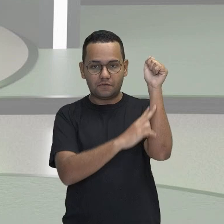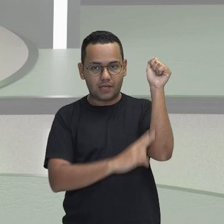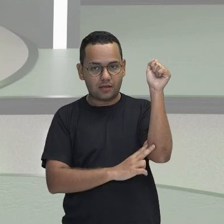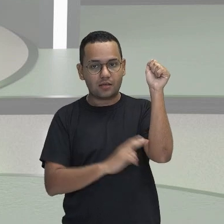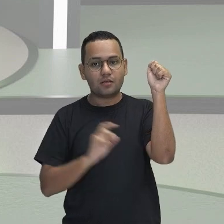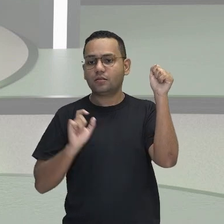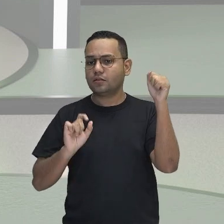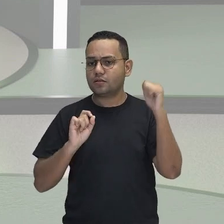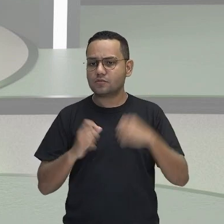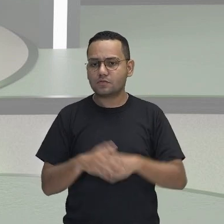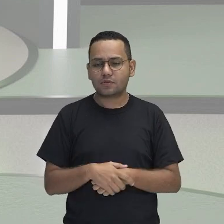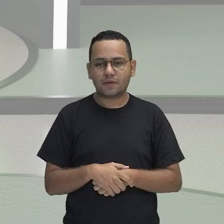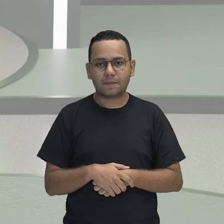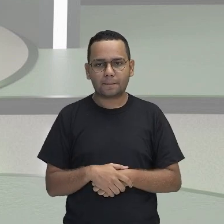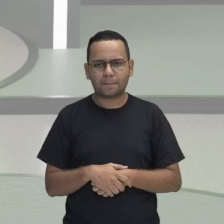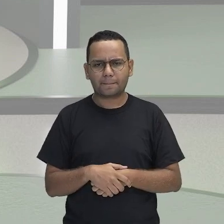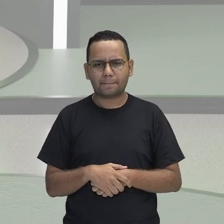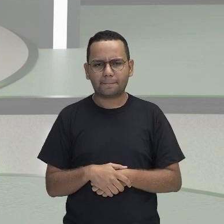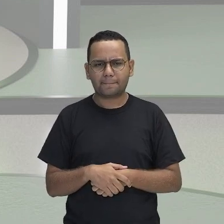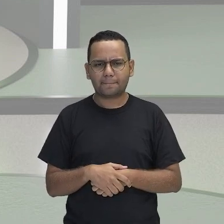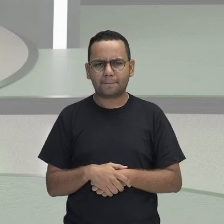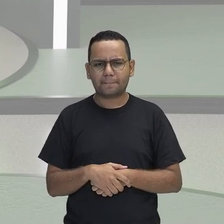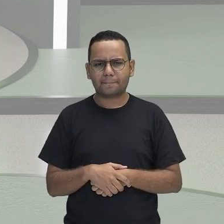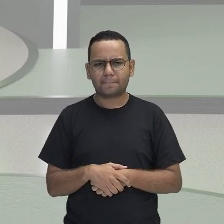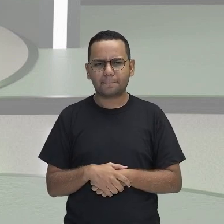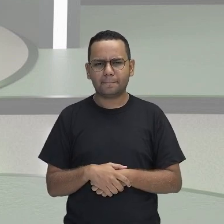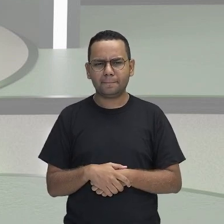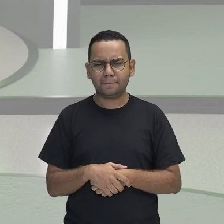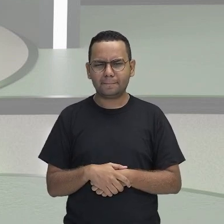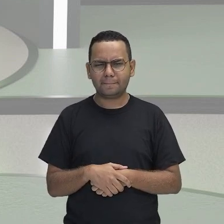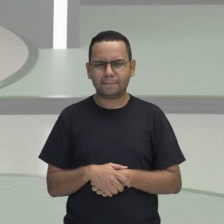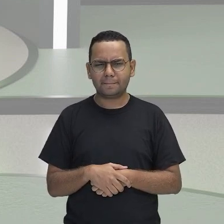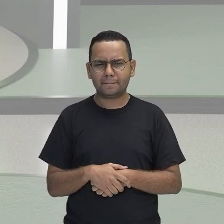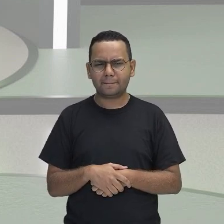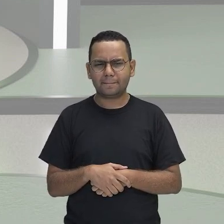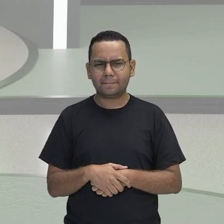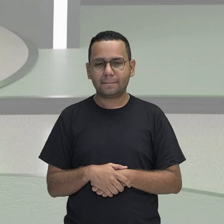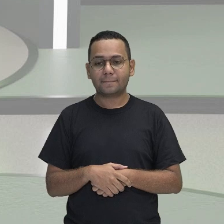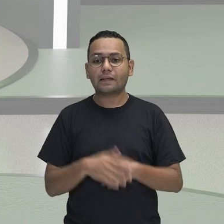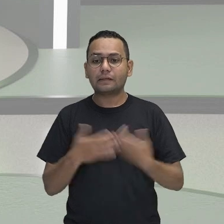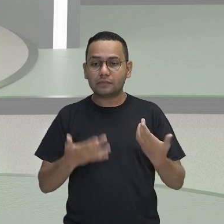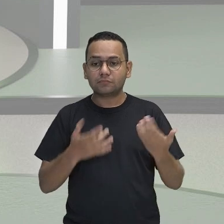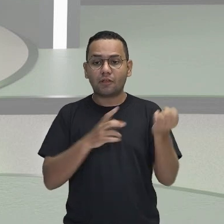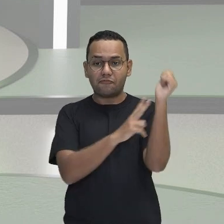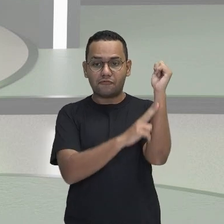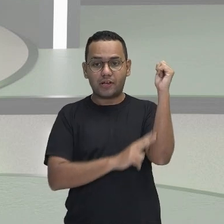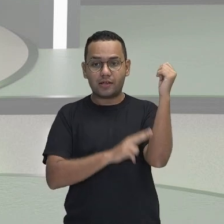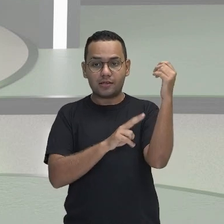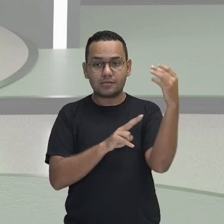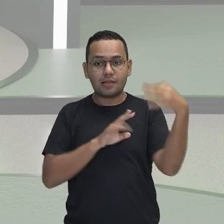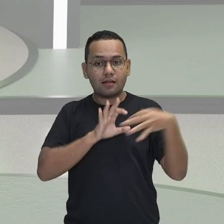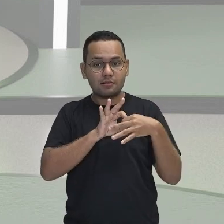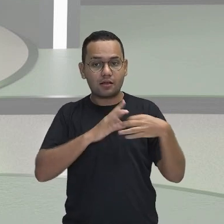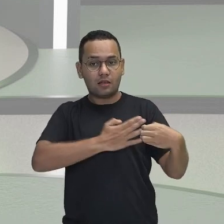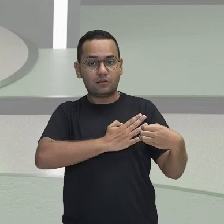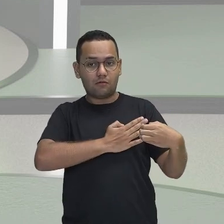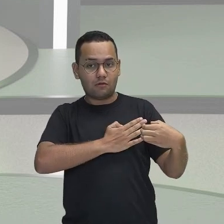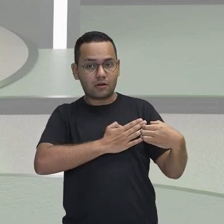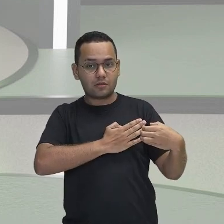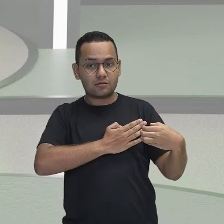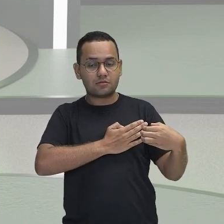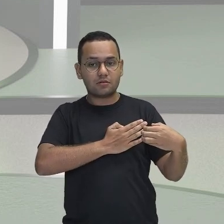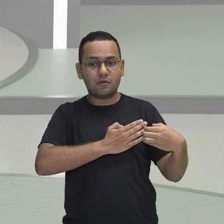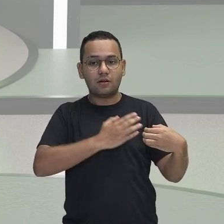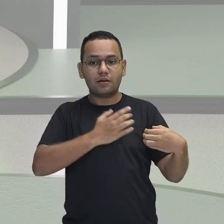o transporte do coração, dos órgãos e tecidos para o coração, ou seja, de volta para o